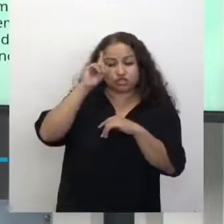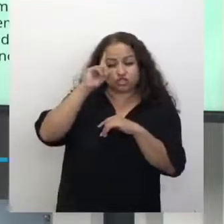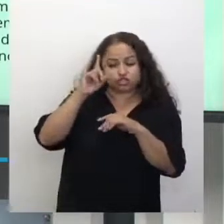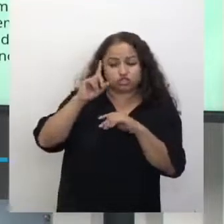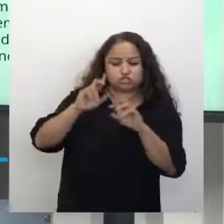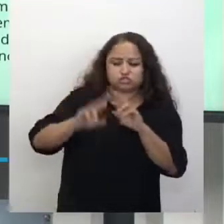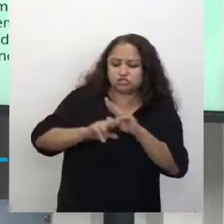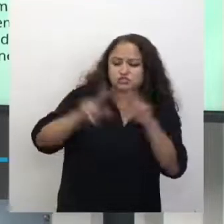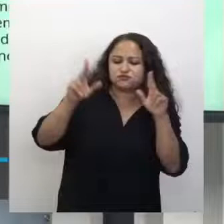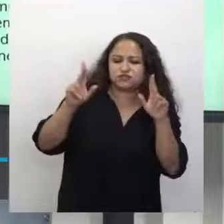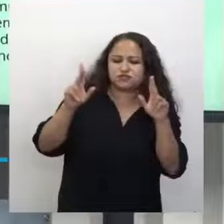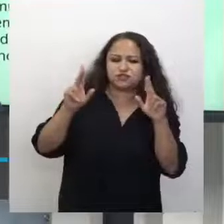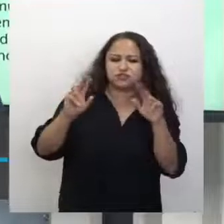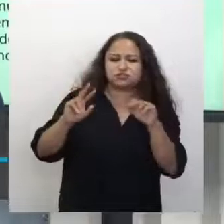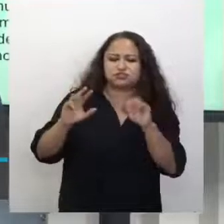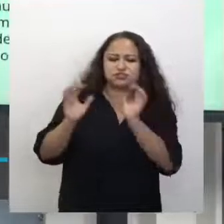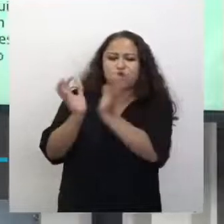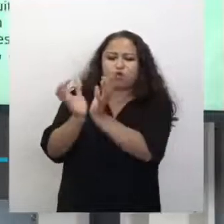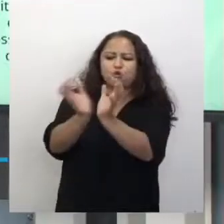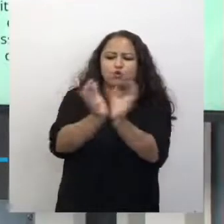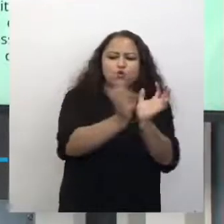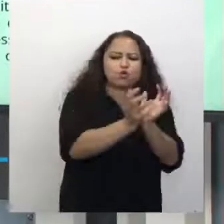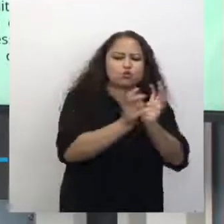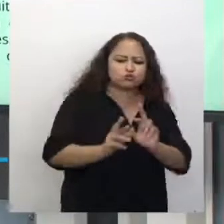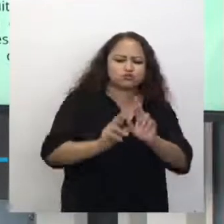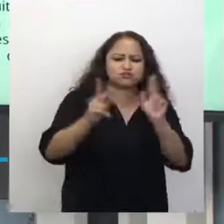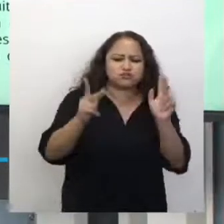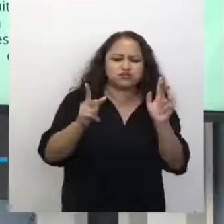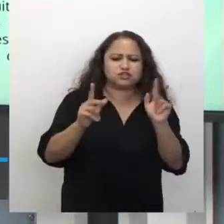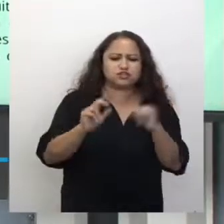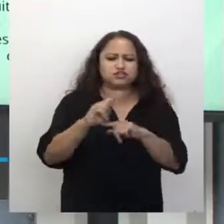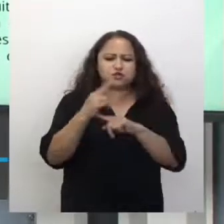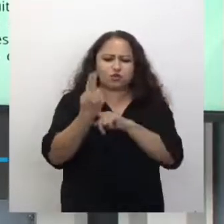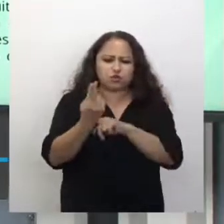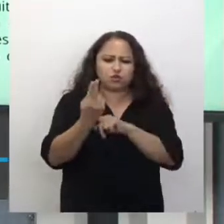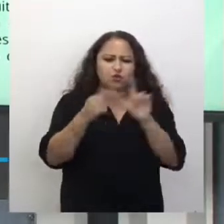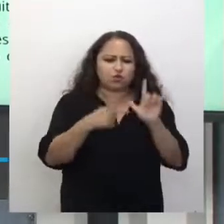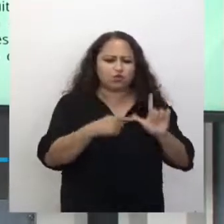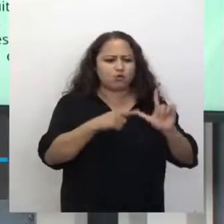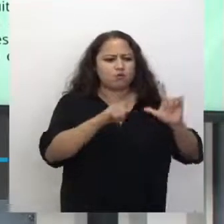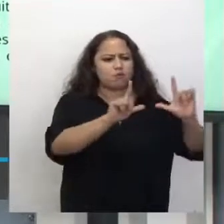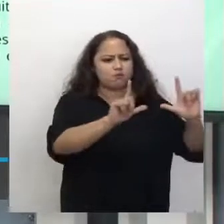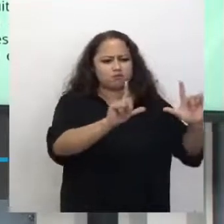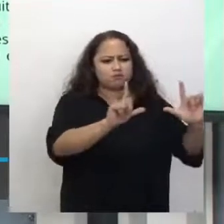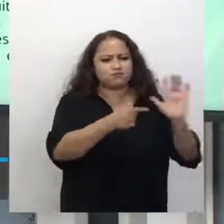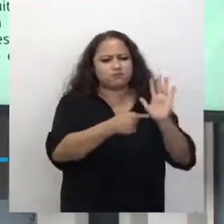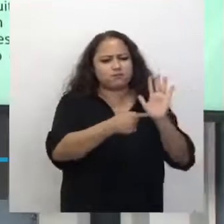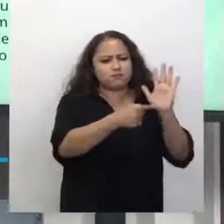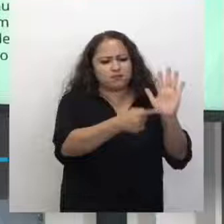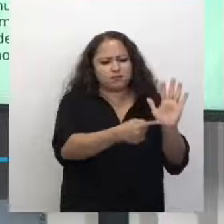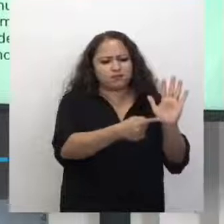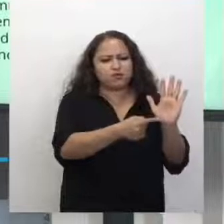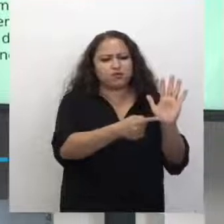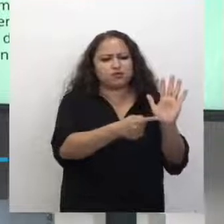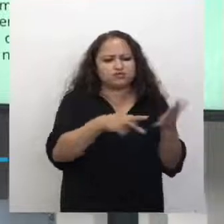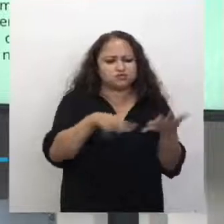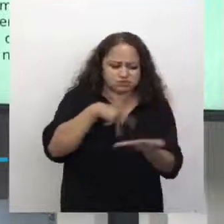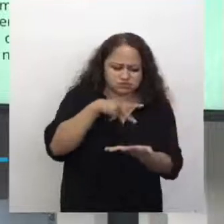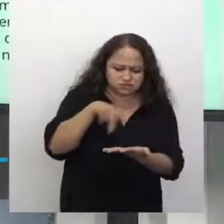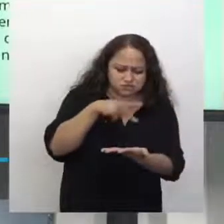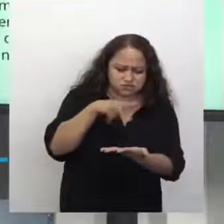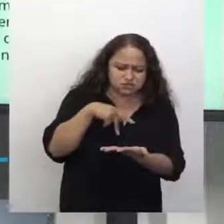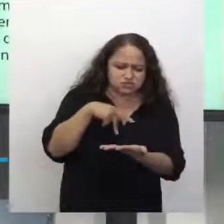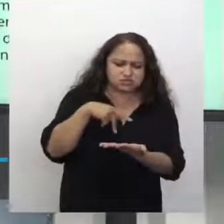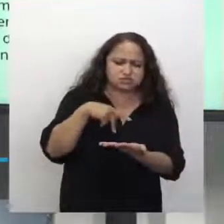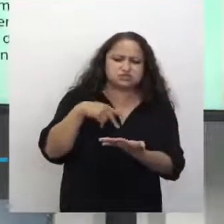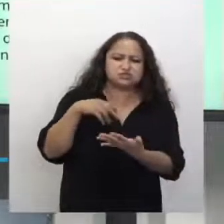grupos, ou você também tem aquelas mostras, né, de dança feitas nas academias, nas próprias escolas e faculdades que